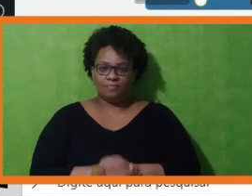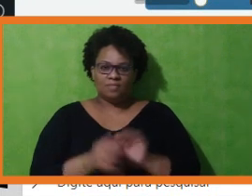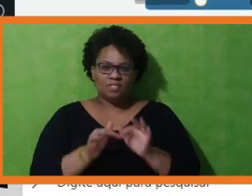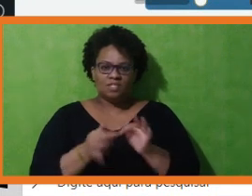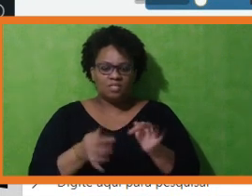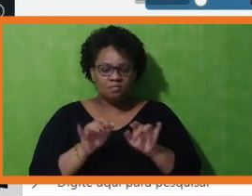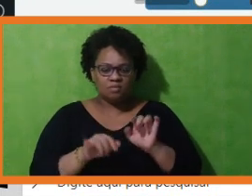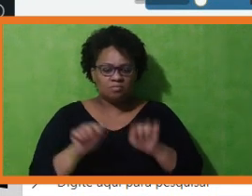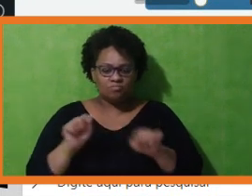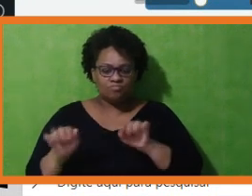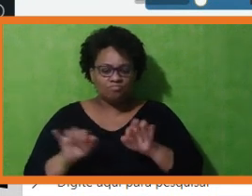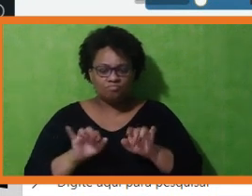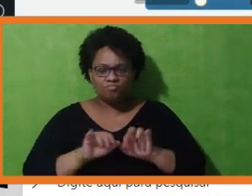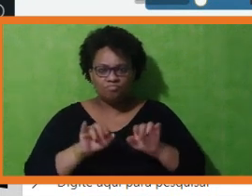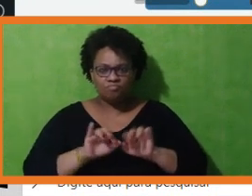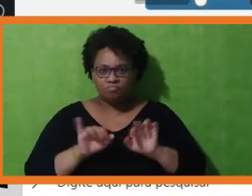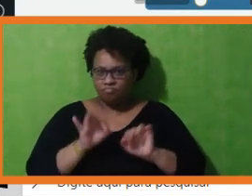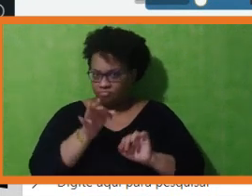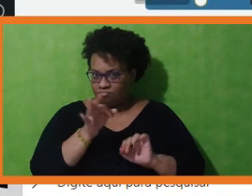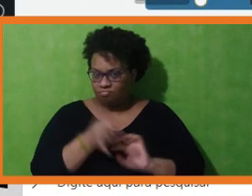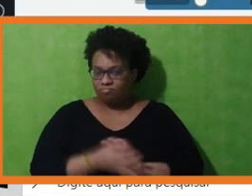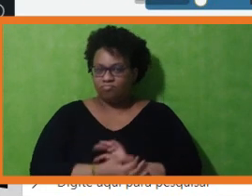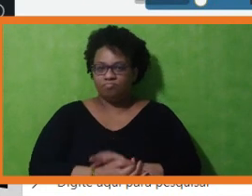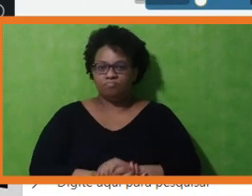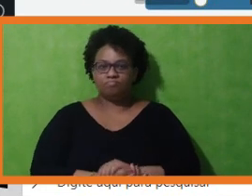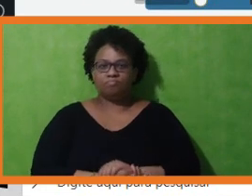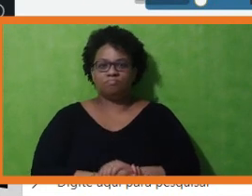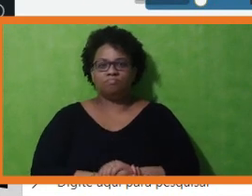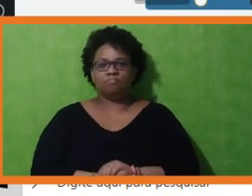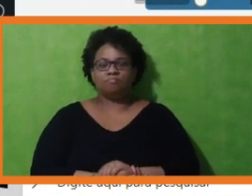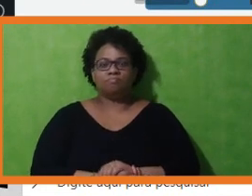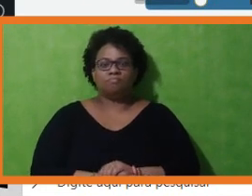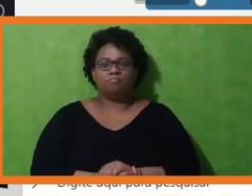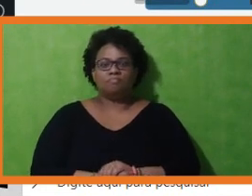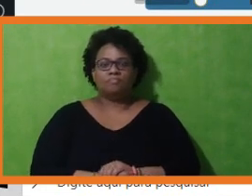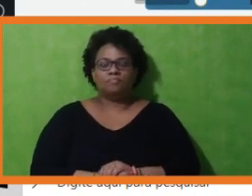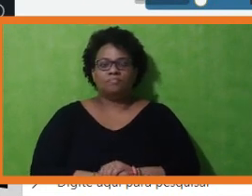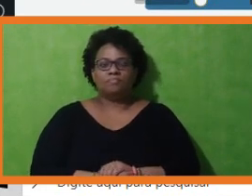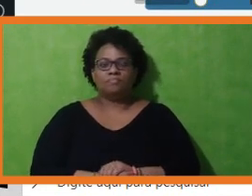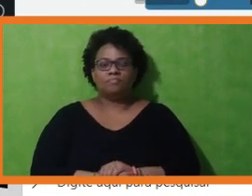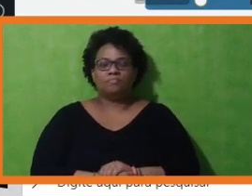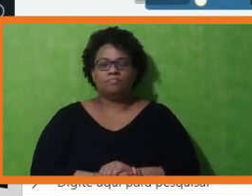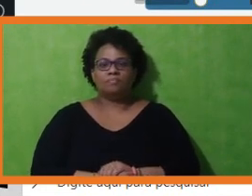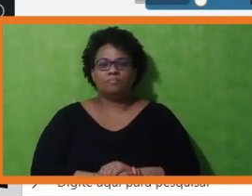Eu escrevi aqui de uma forma sem utilizar variáveis, certo? Mas, enfim.